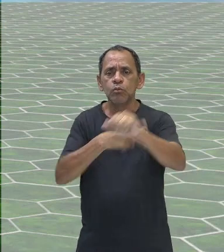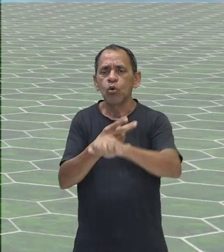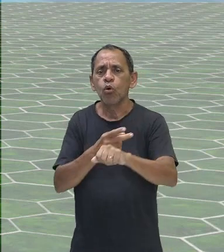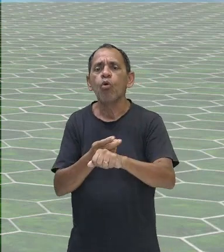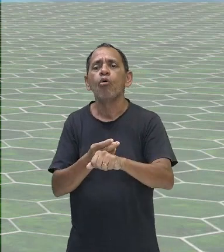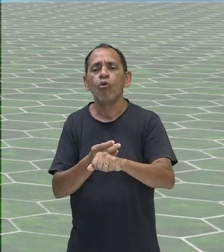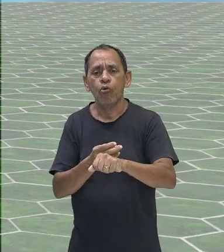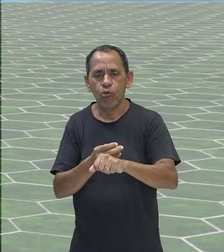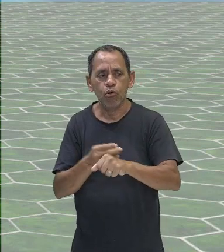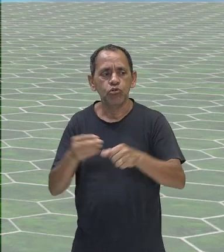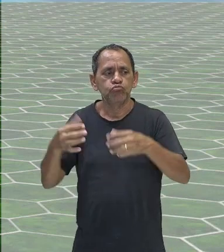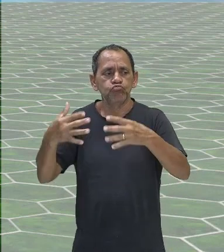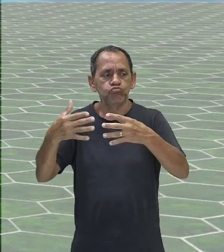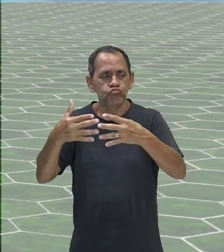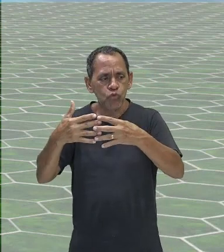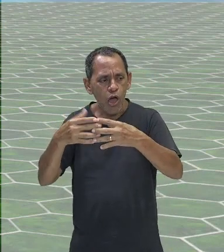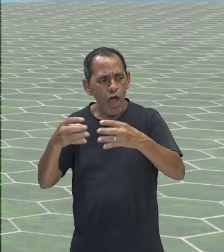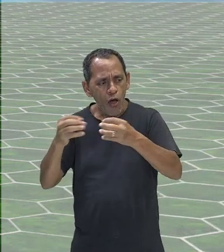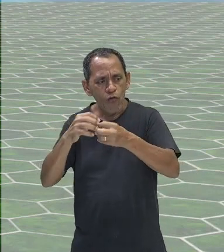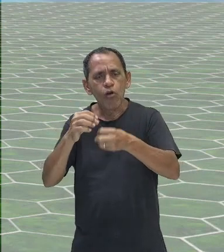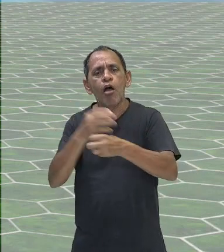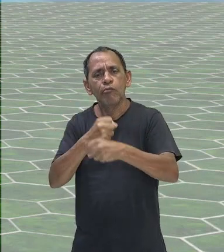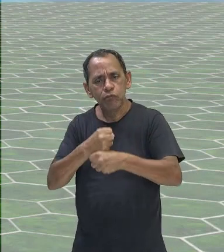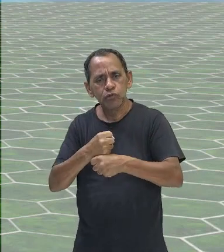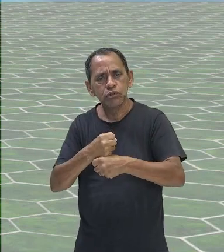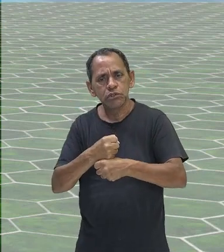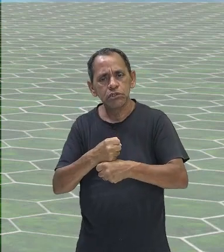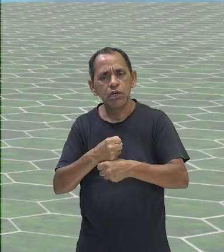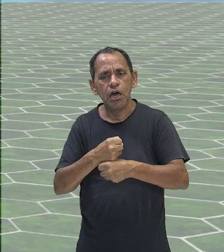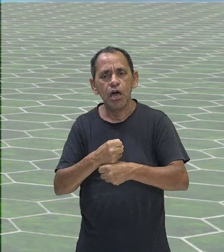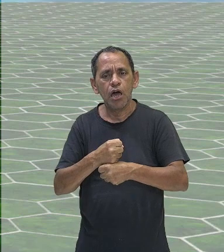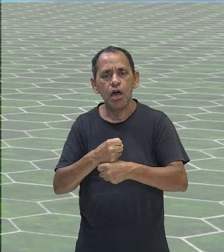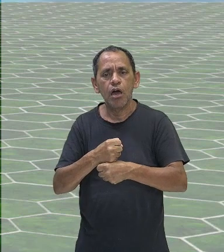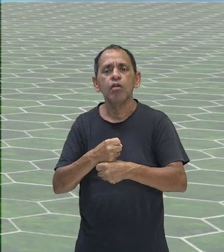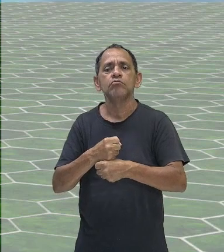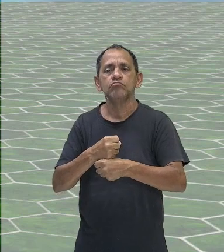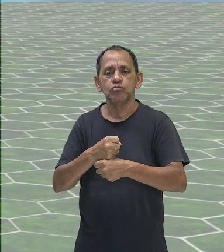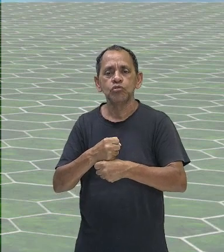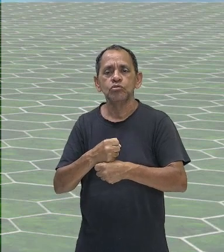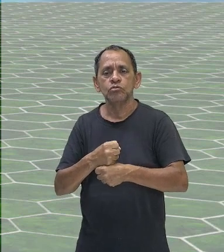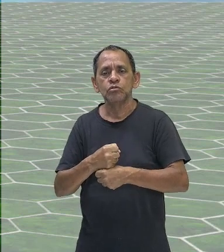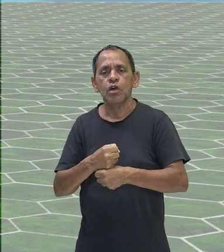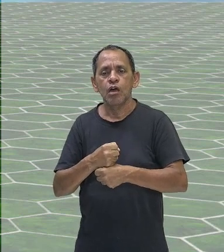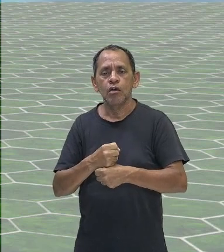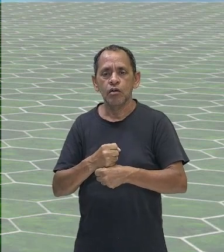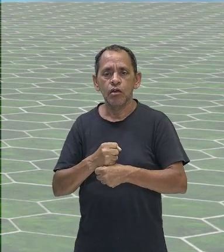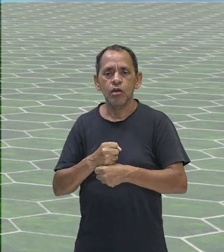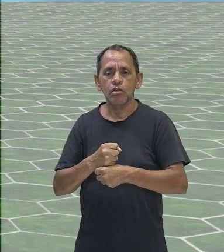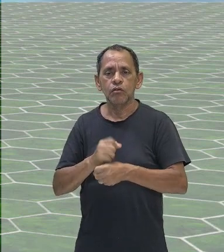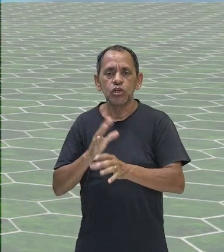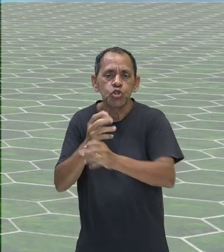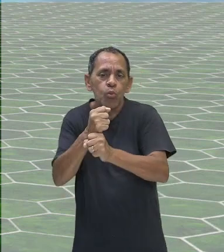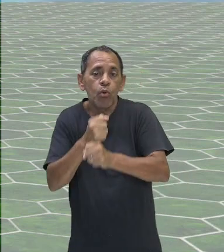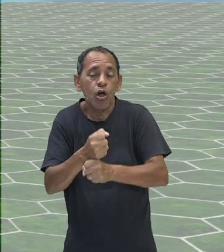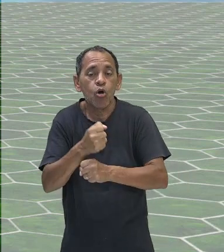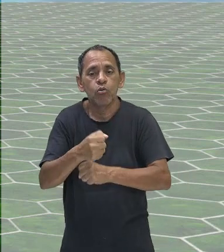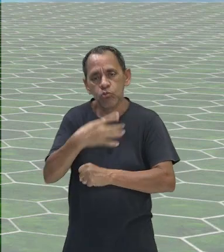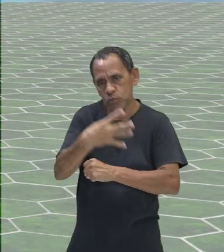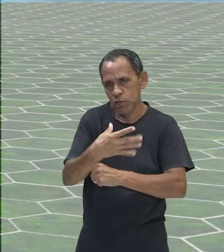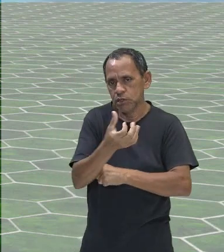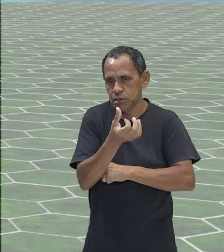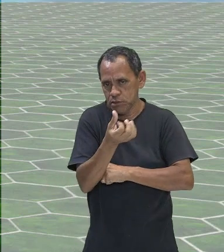fusão novamente, aí vai formar o número 2N, que são de 46 cromossomos, e